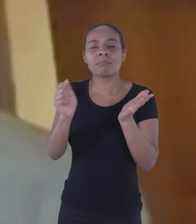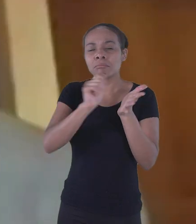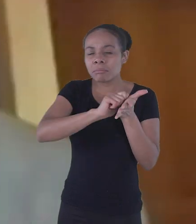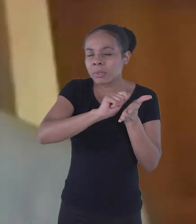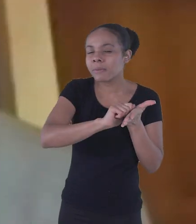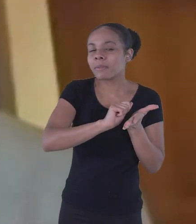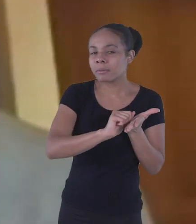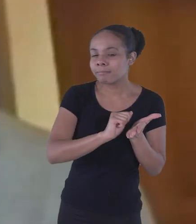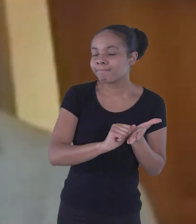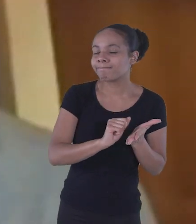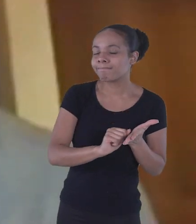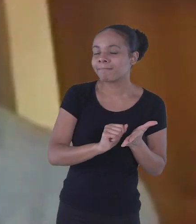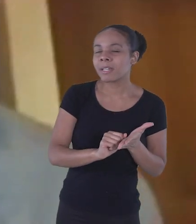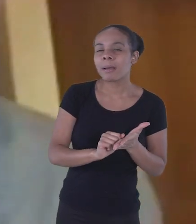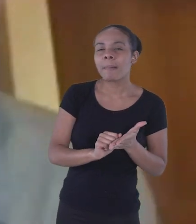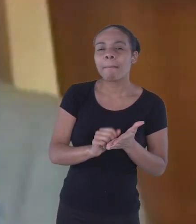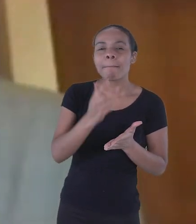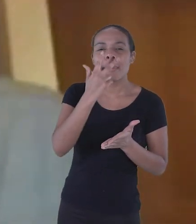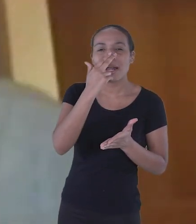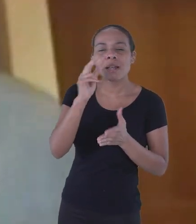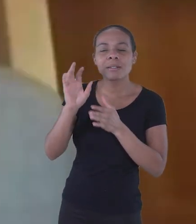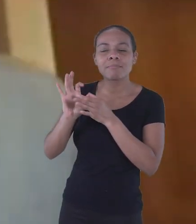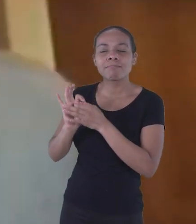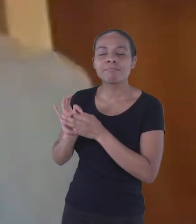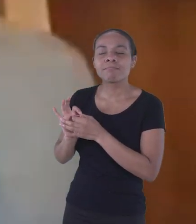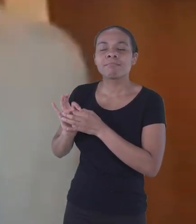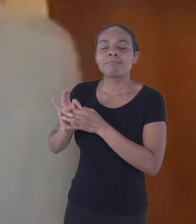gradativa. O alívio, de fato,